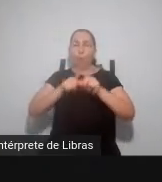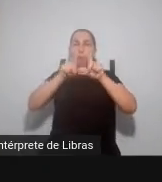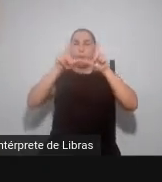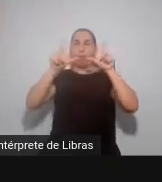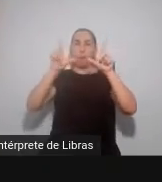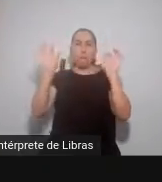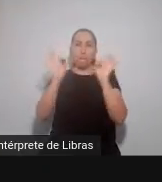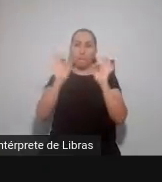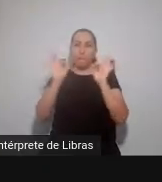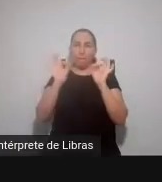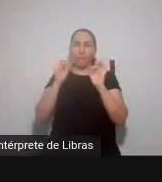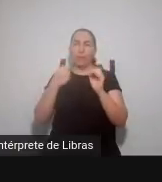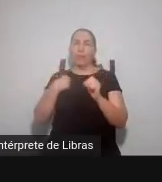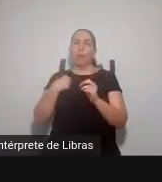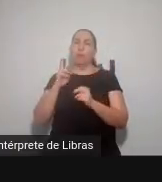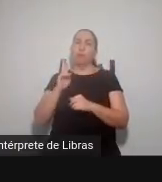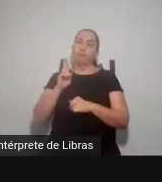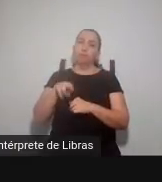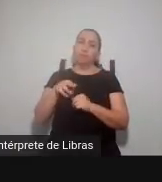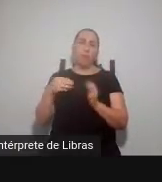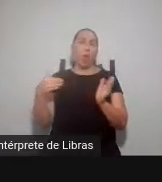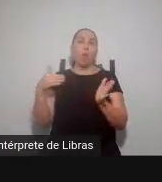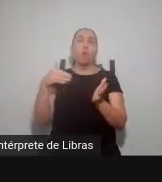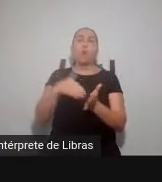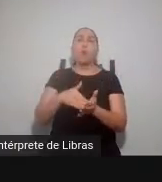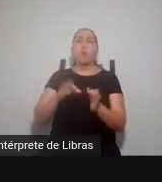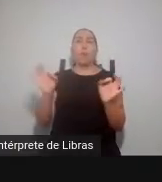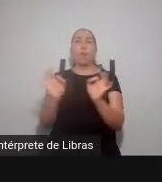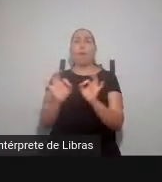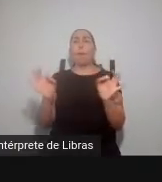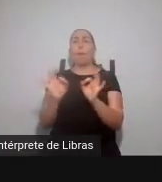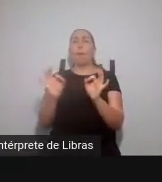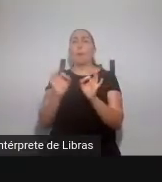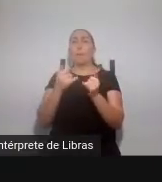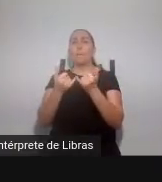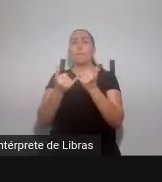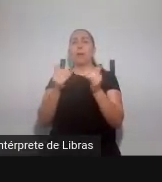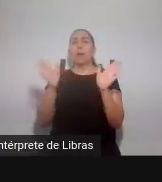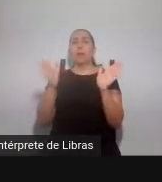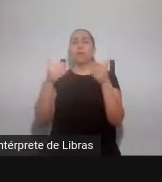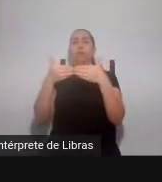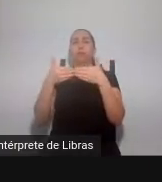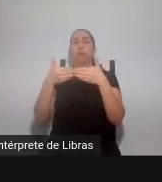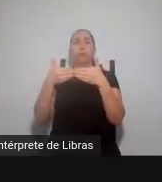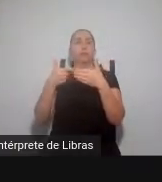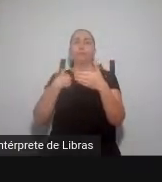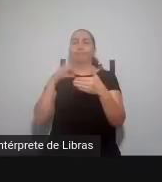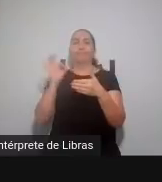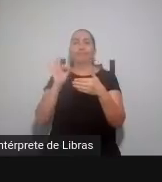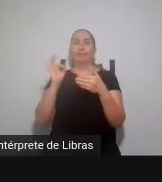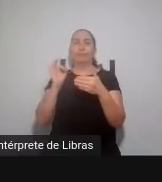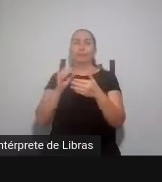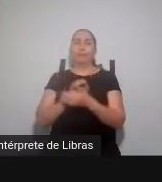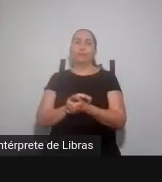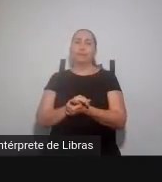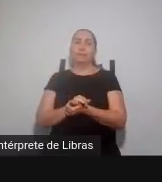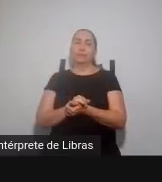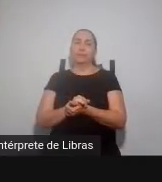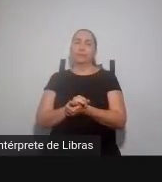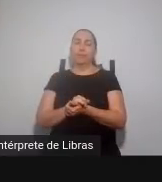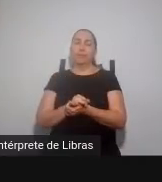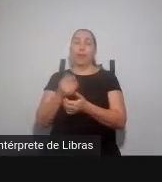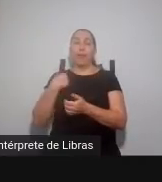a última que você leu, não. Ah, pelo menos a gente viu uma parte, mas como você leu, deu. Cris, a ideia